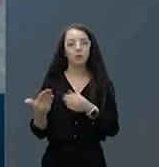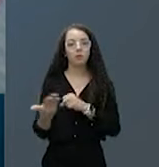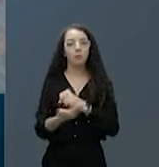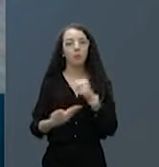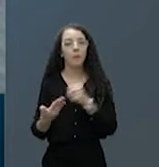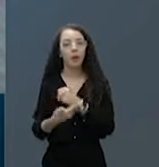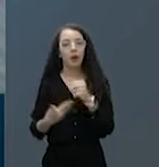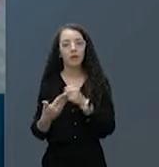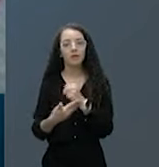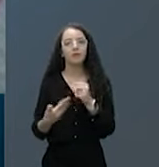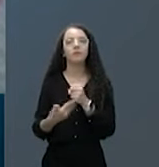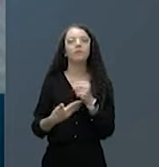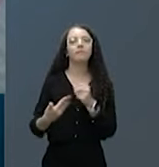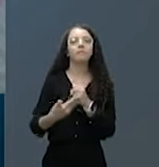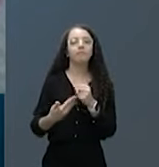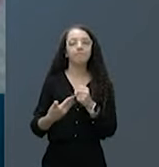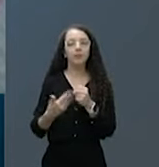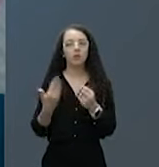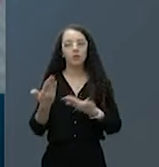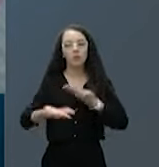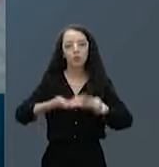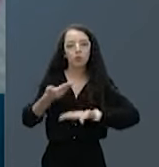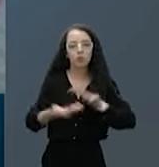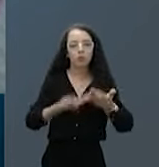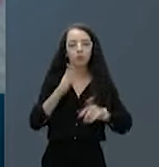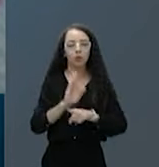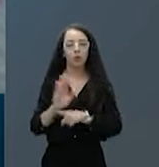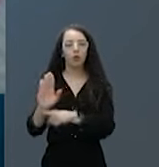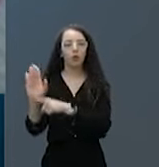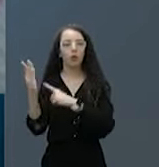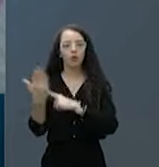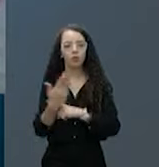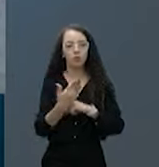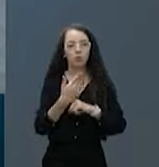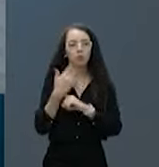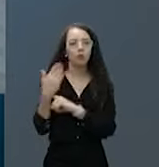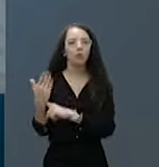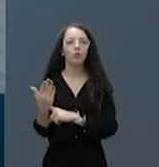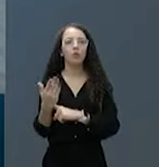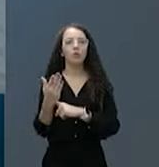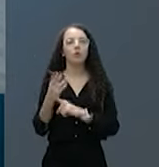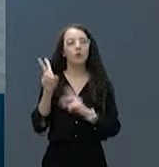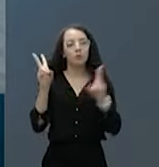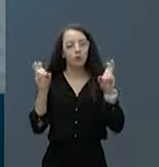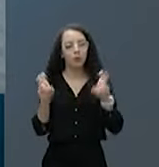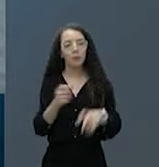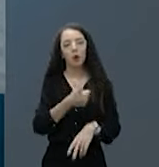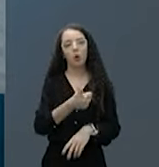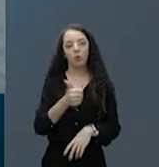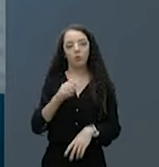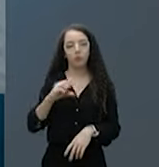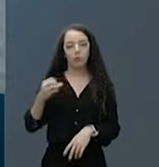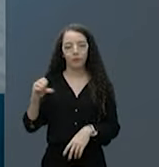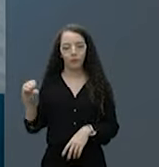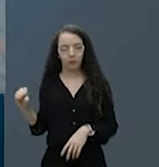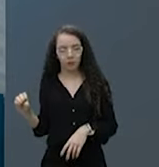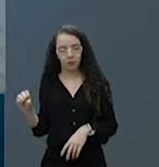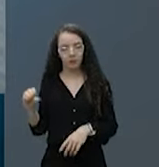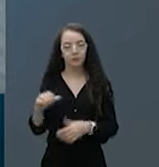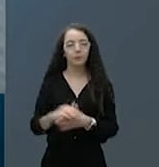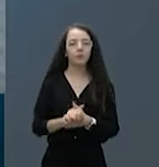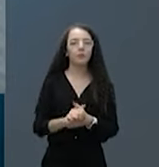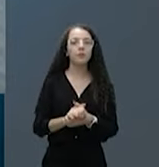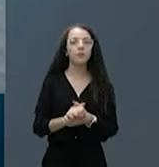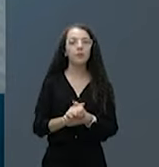registrar alguns esclarecimentos sobre a inaplicabilidade do tema 1199. Vale dizer, todas